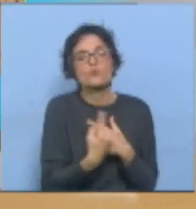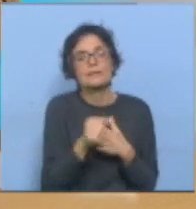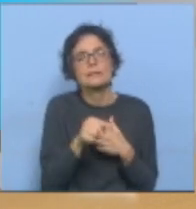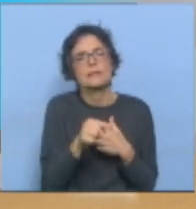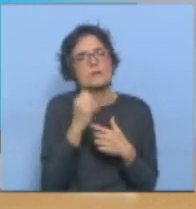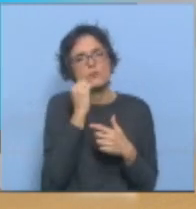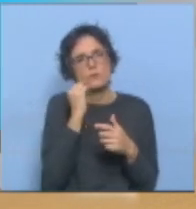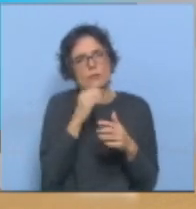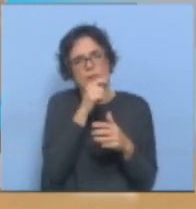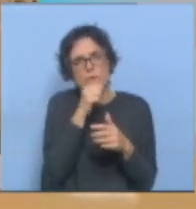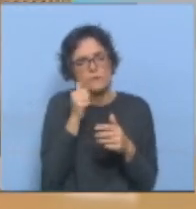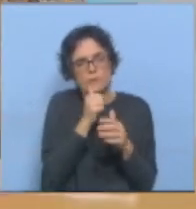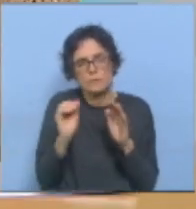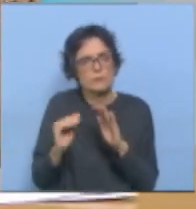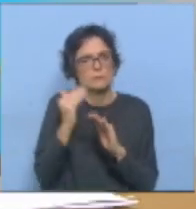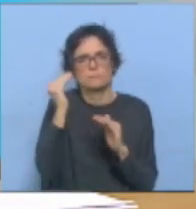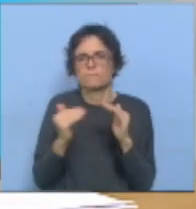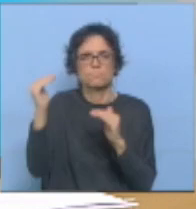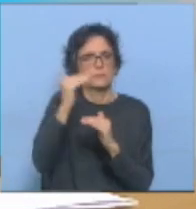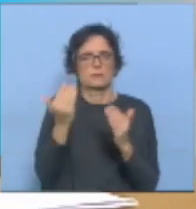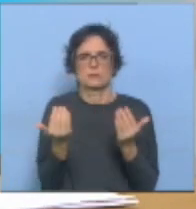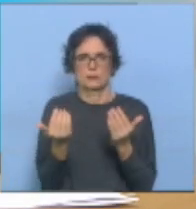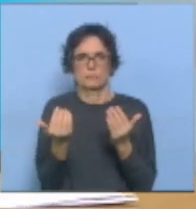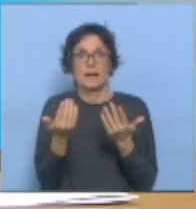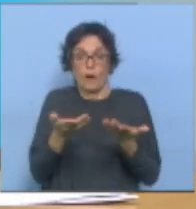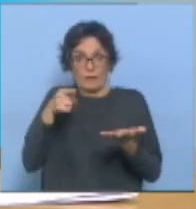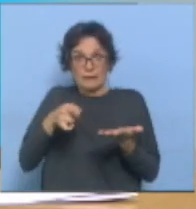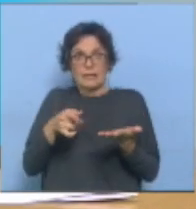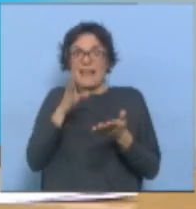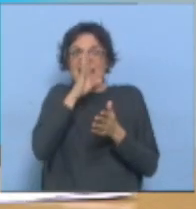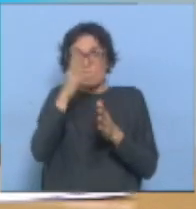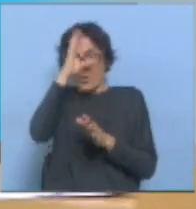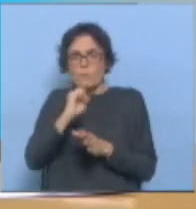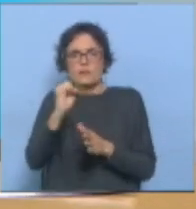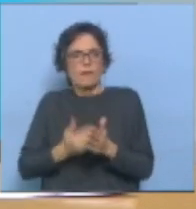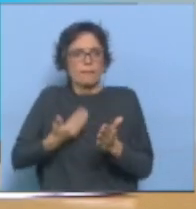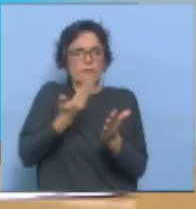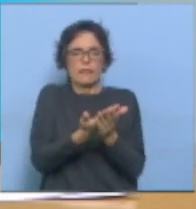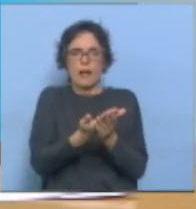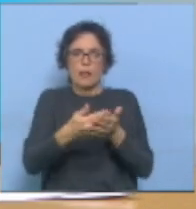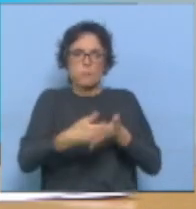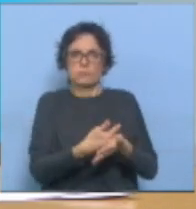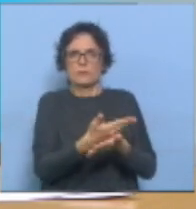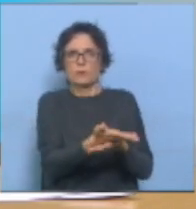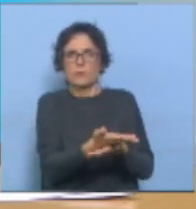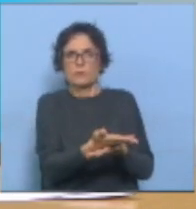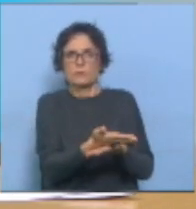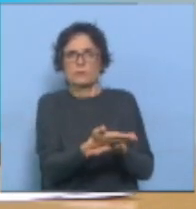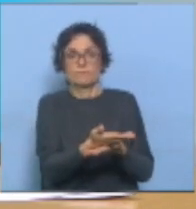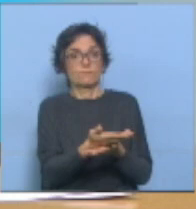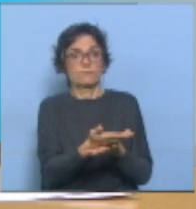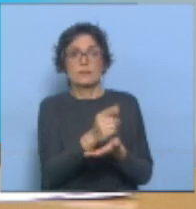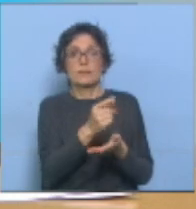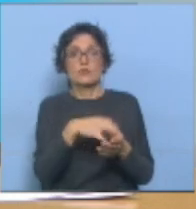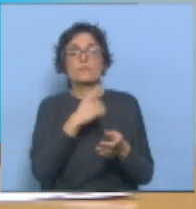o que podem ter é um estado que lhes proporciona a morte, nós começamos todos a morrer como sociedade.